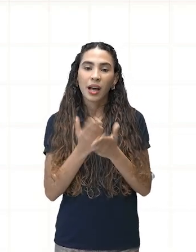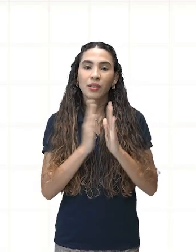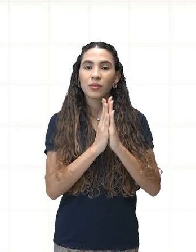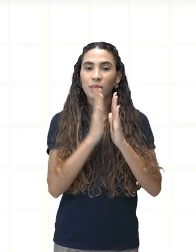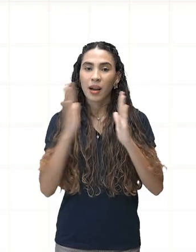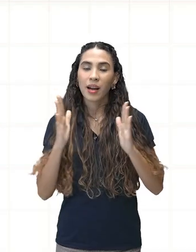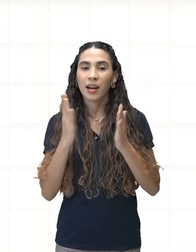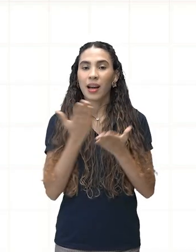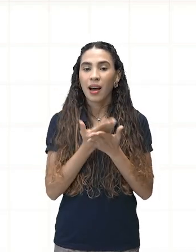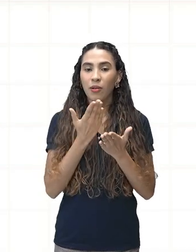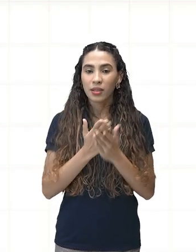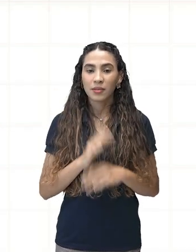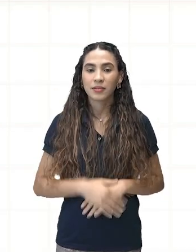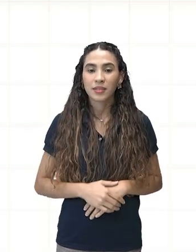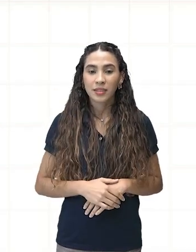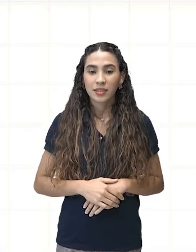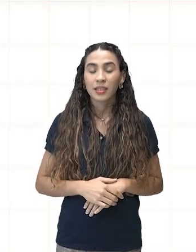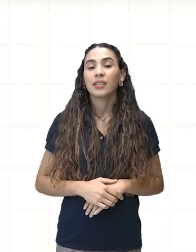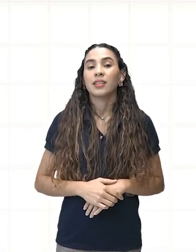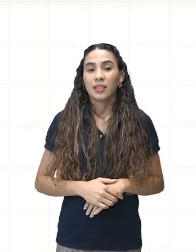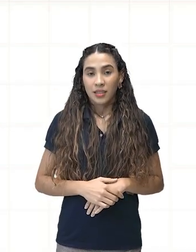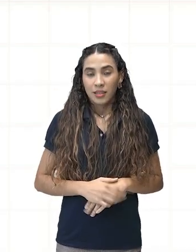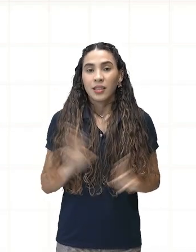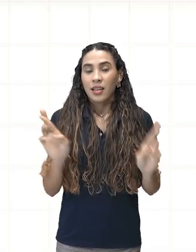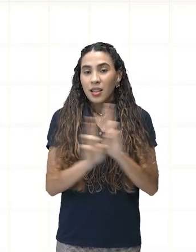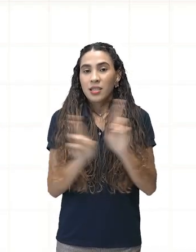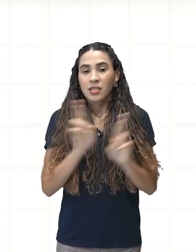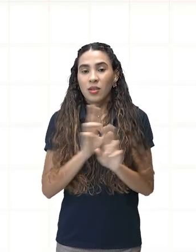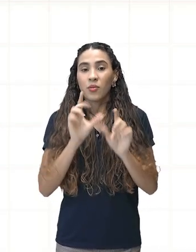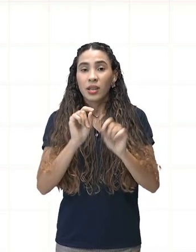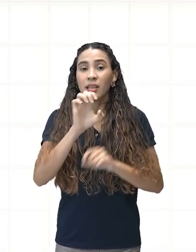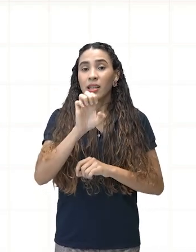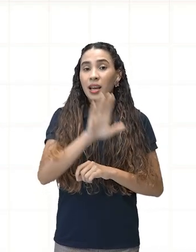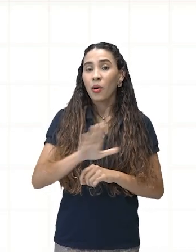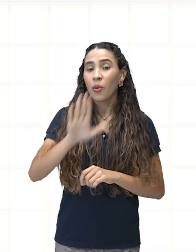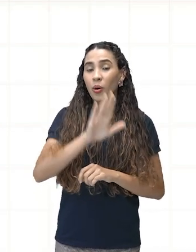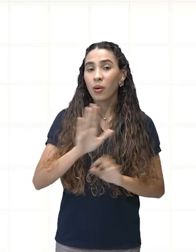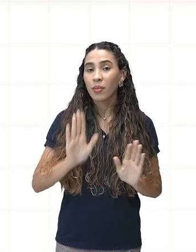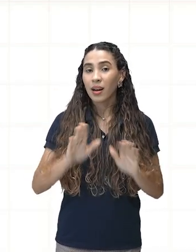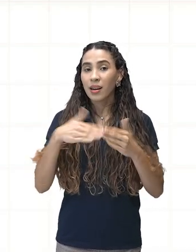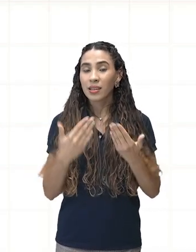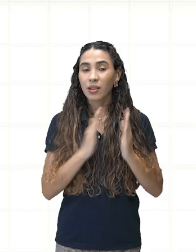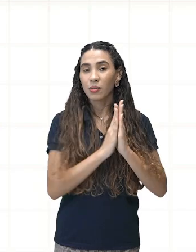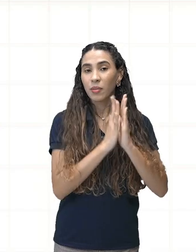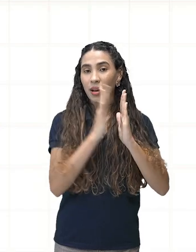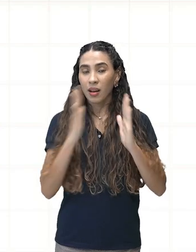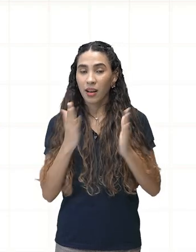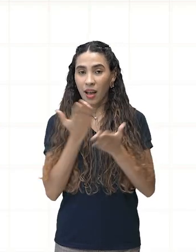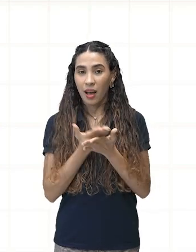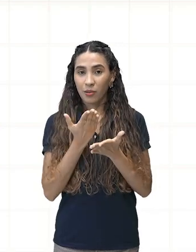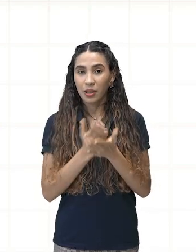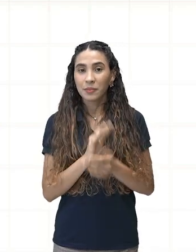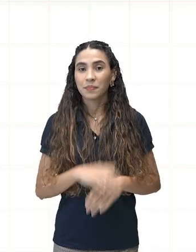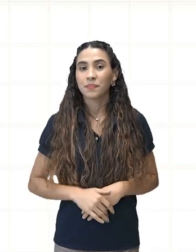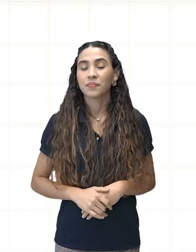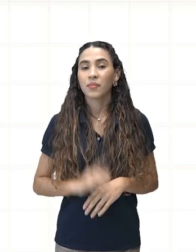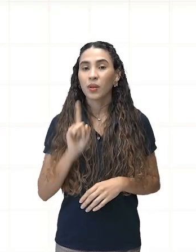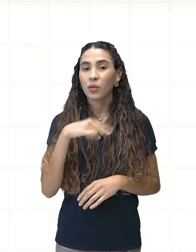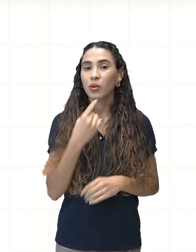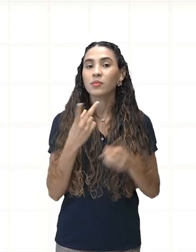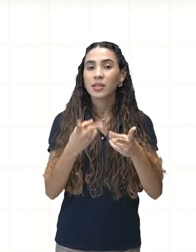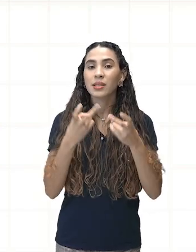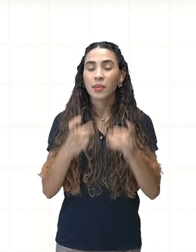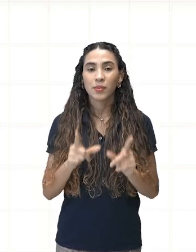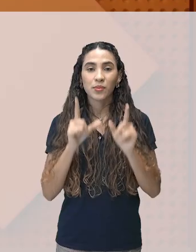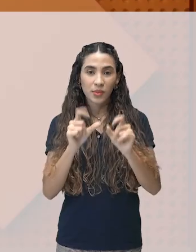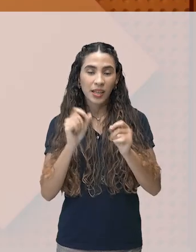nossa aula, e esse conteúdo foi em relação à Europa. Então, no decorrer das nossas aulas, nós